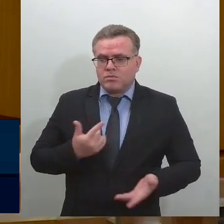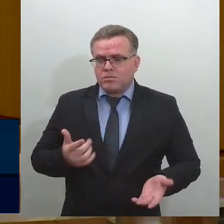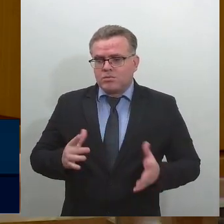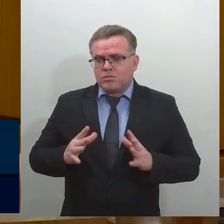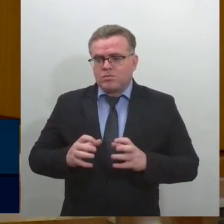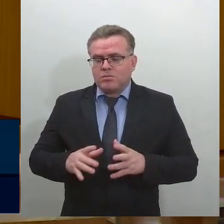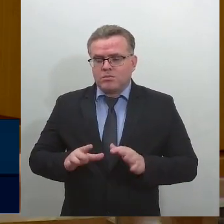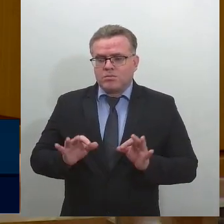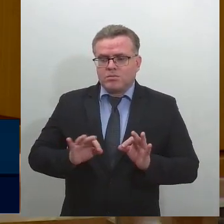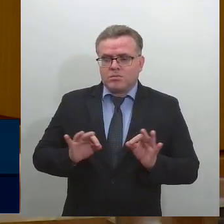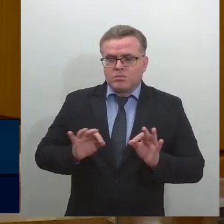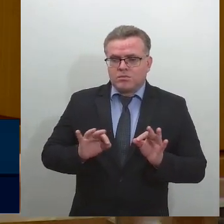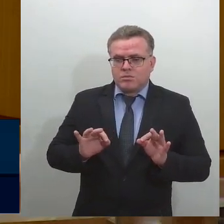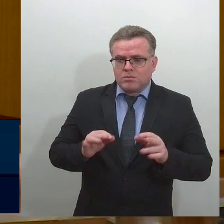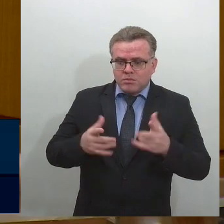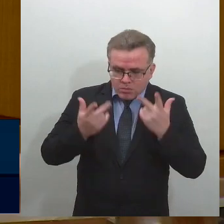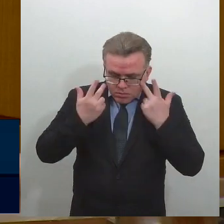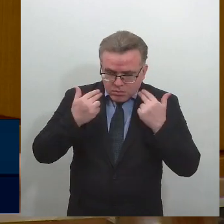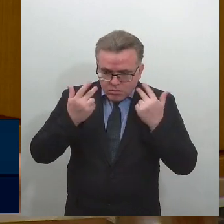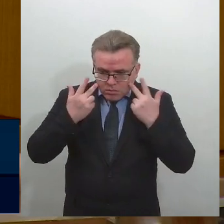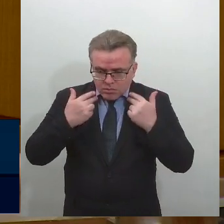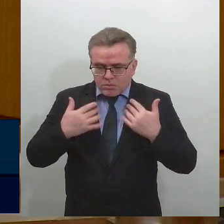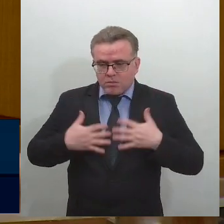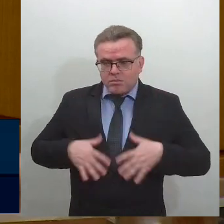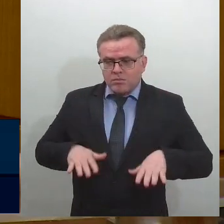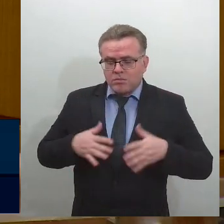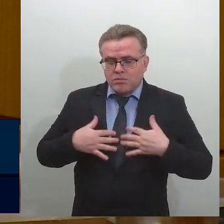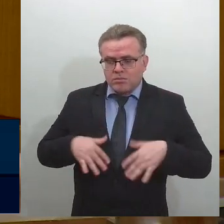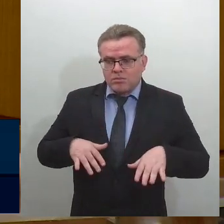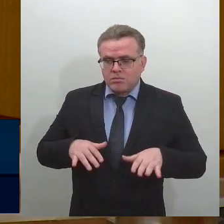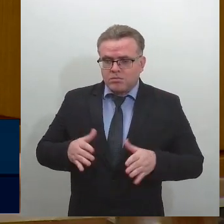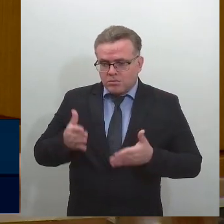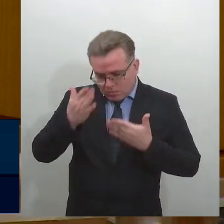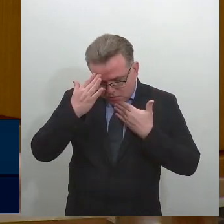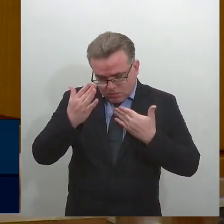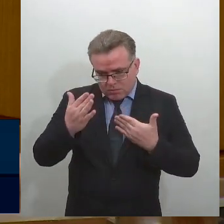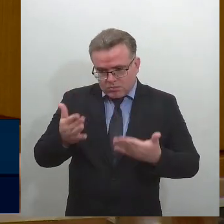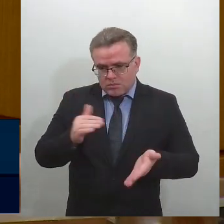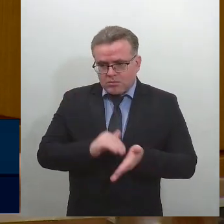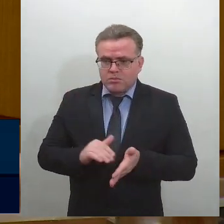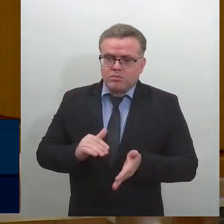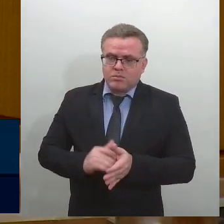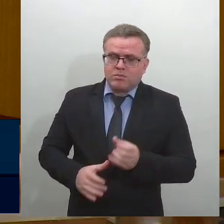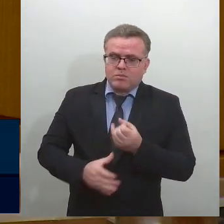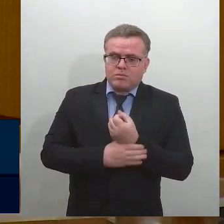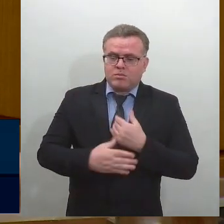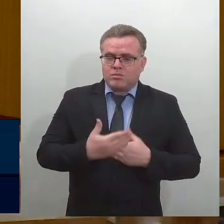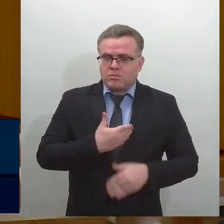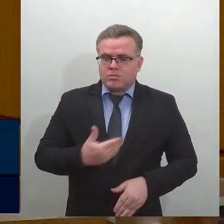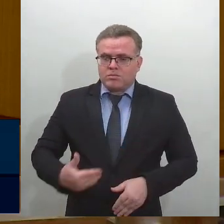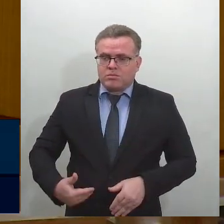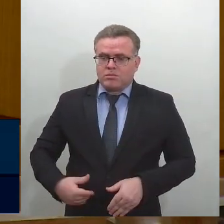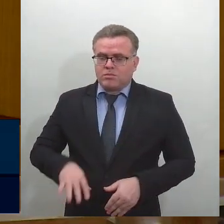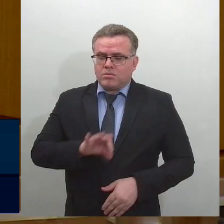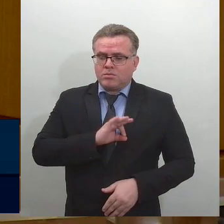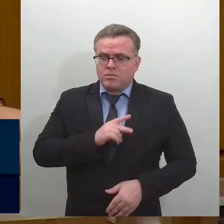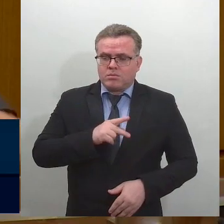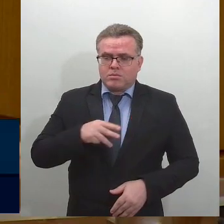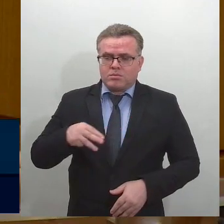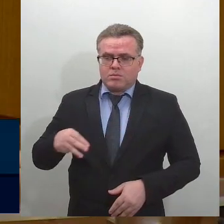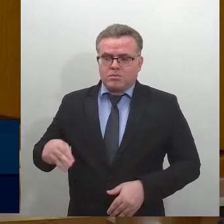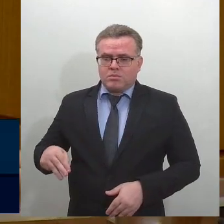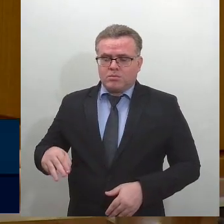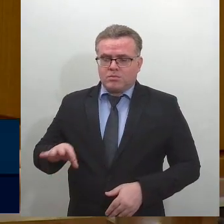Uma ocorrência. Agradecendo ao secretário de Segurança Pública, toda a Polícia Militar, a Guarda Municipal de Itabaiana, a